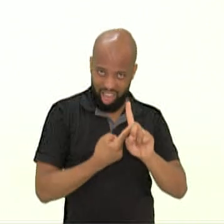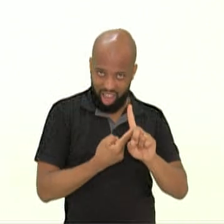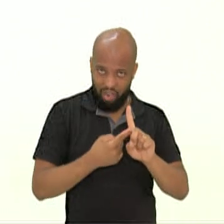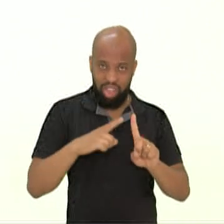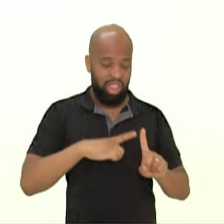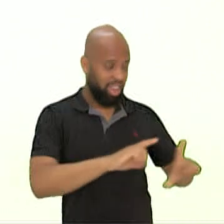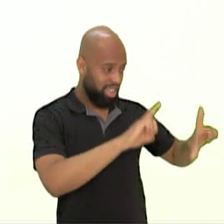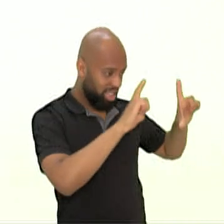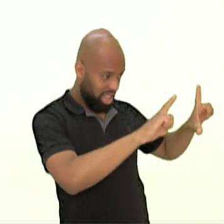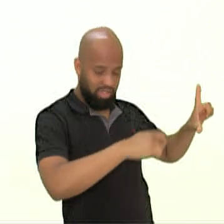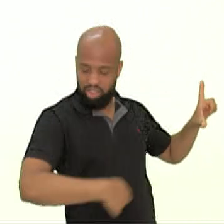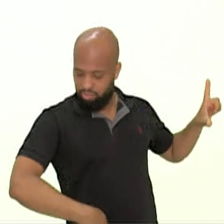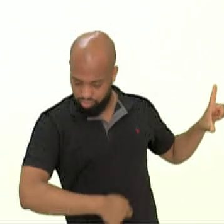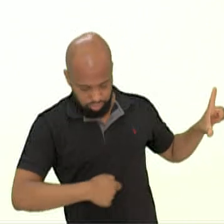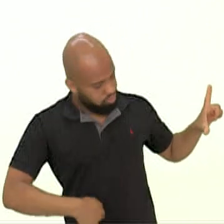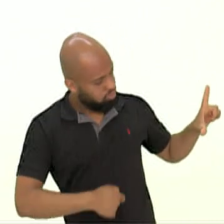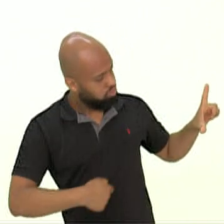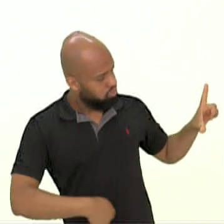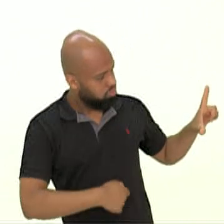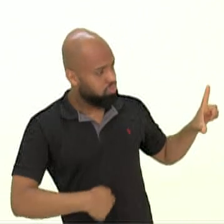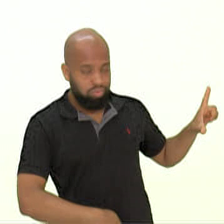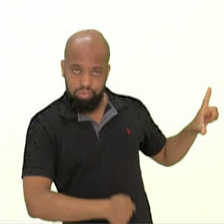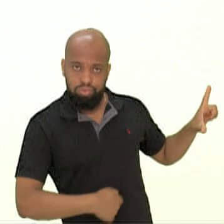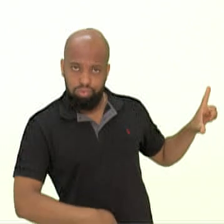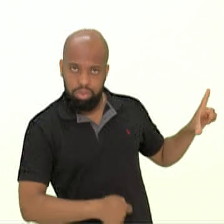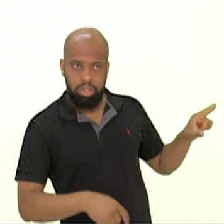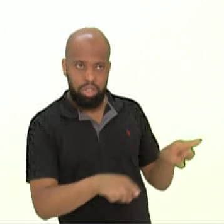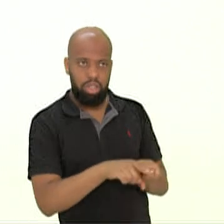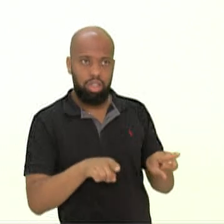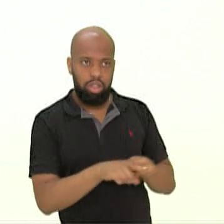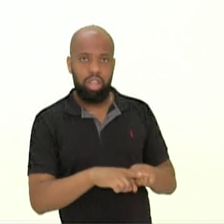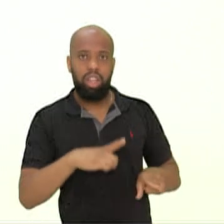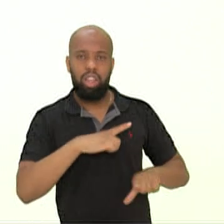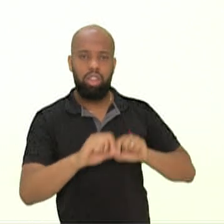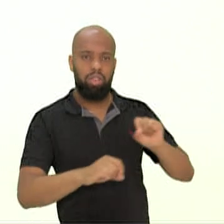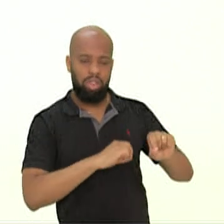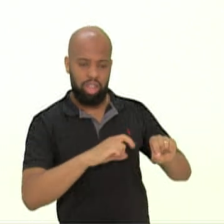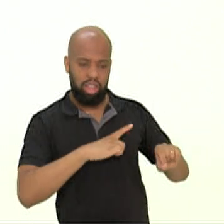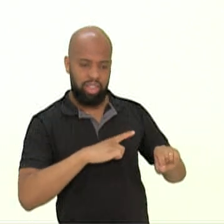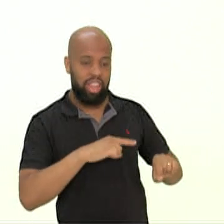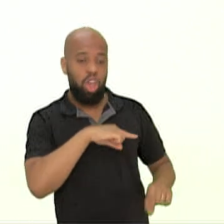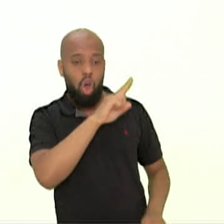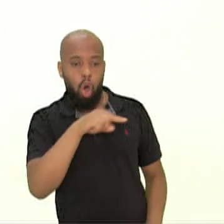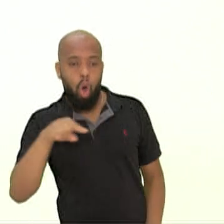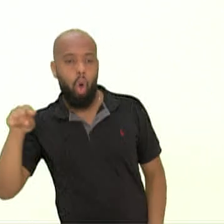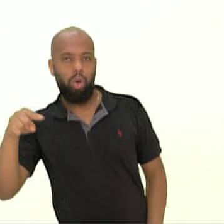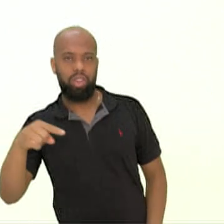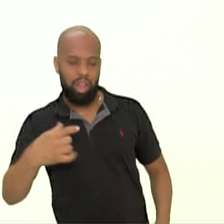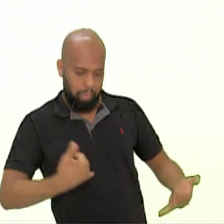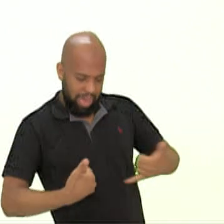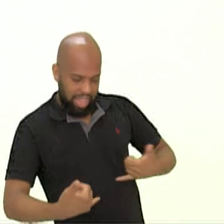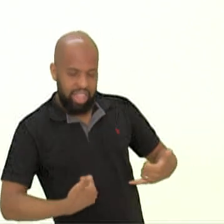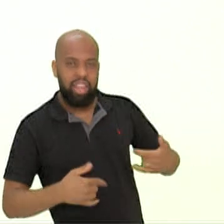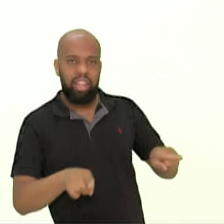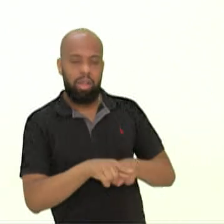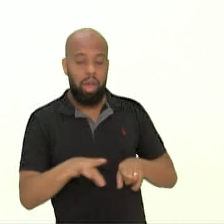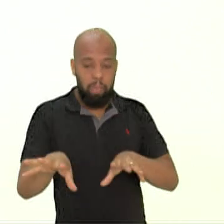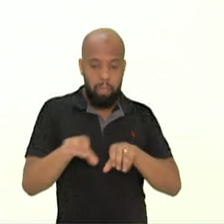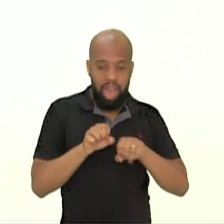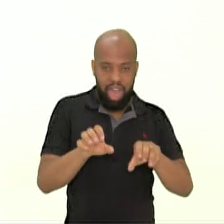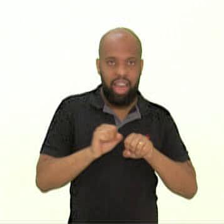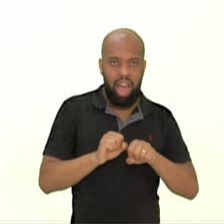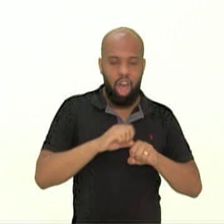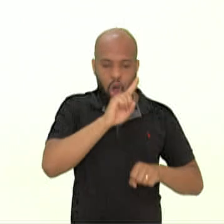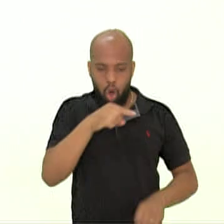aparelho que o médico encosta na pele da pessoa, que emite e capta ondas sonoras por meio do contato com o